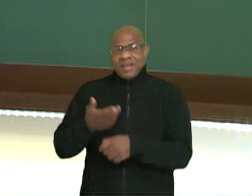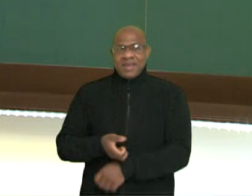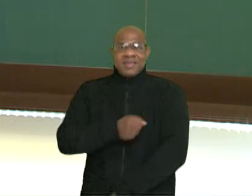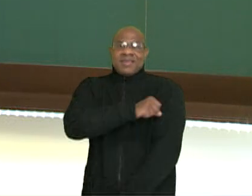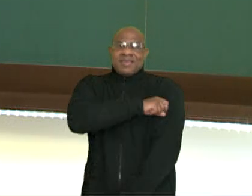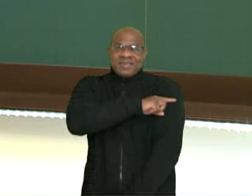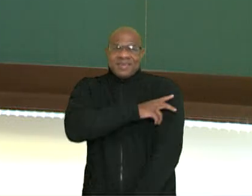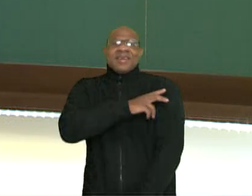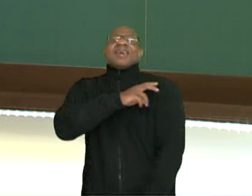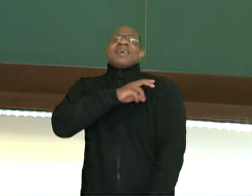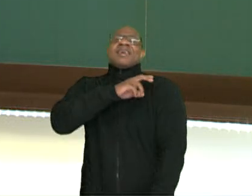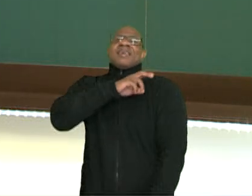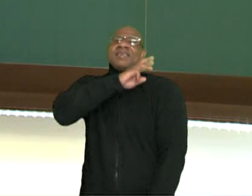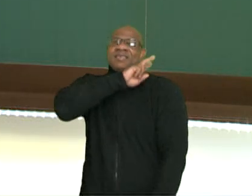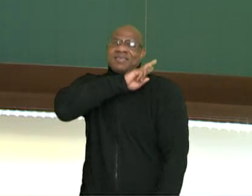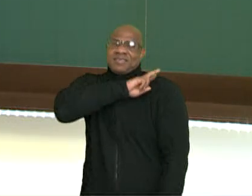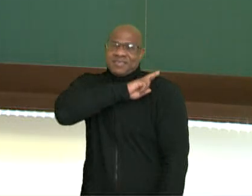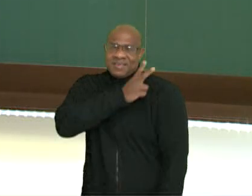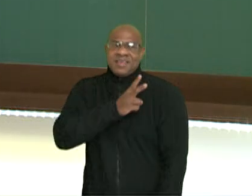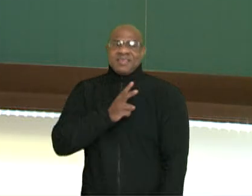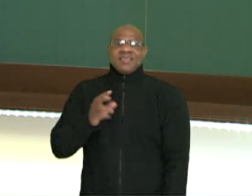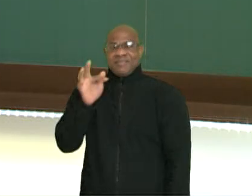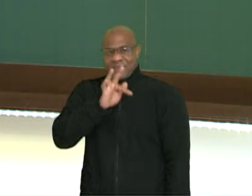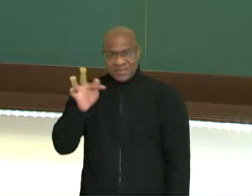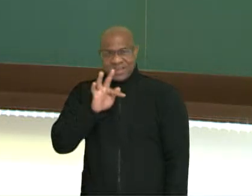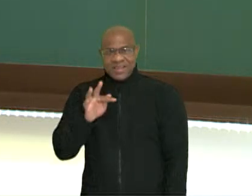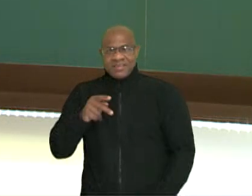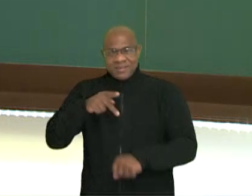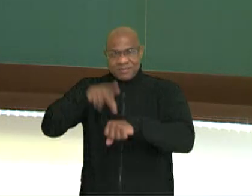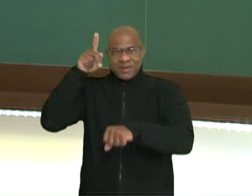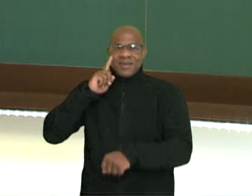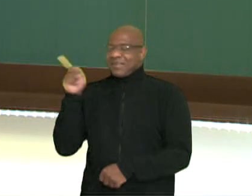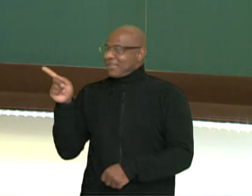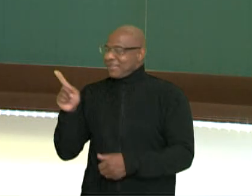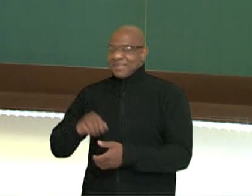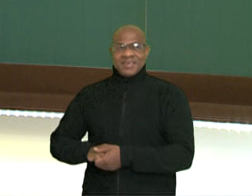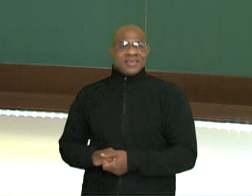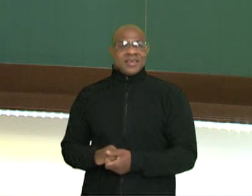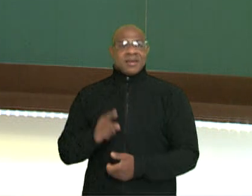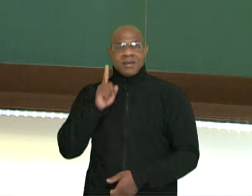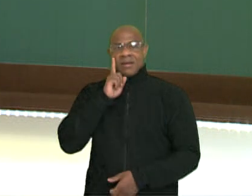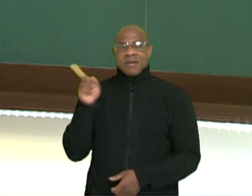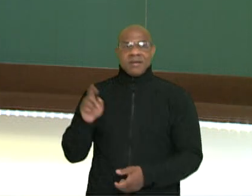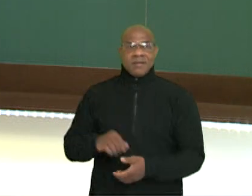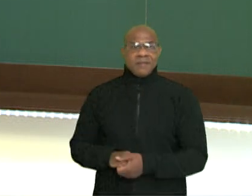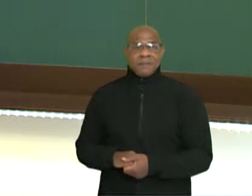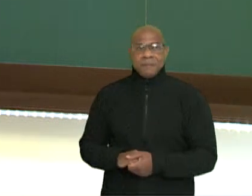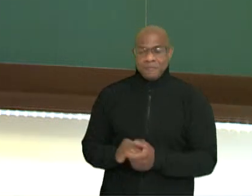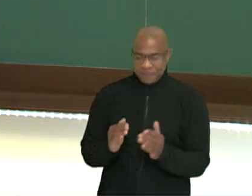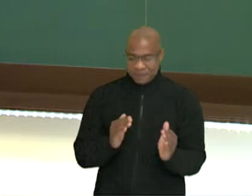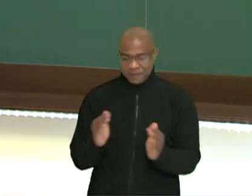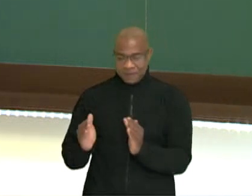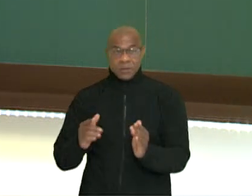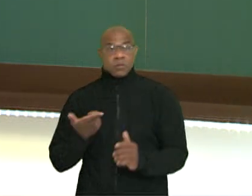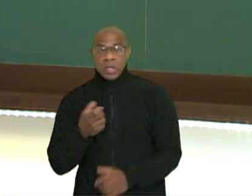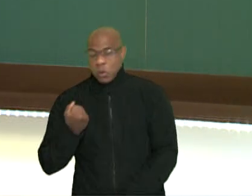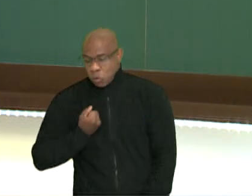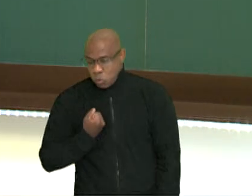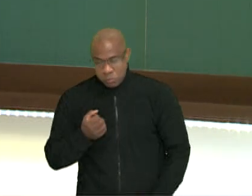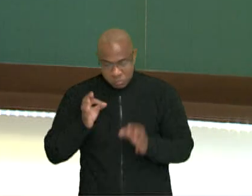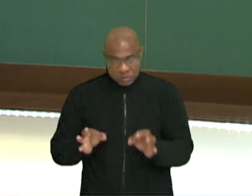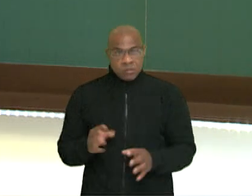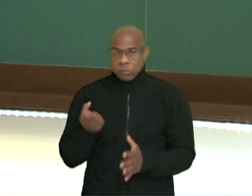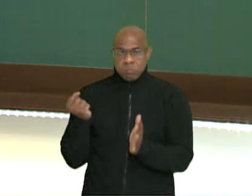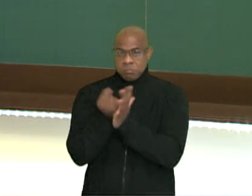médio, superior e pós-graduação. Então, aqui, ó, eu tenho entre 0 e 10, tem um número, só que aqui eu não tenho precisamente o número, né? Porque